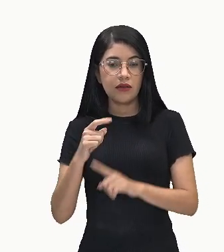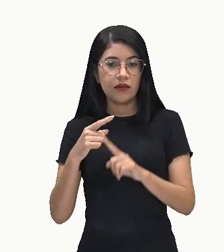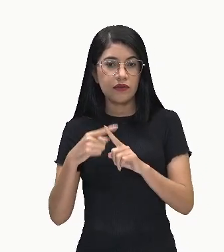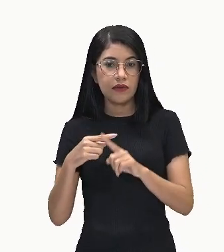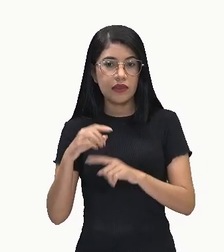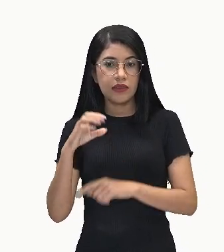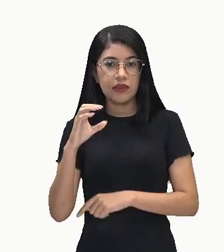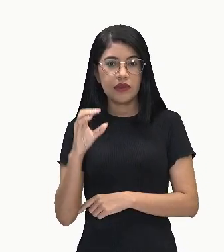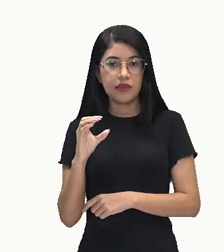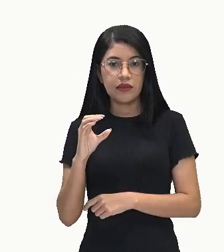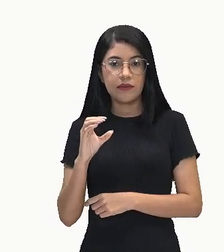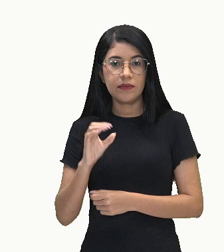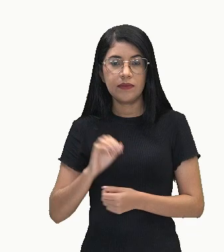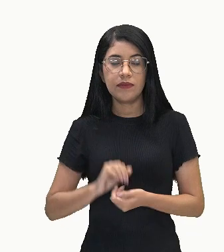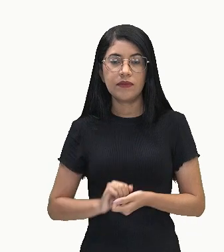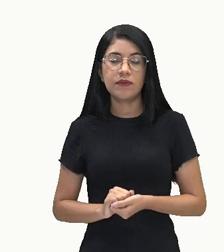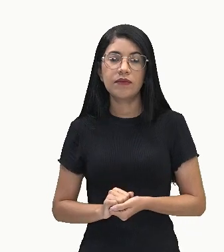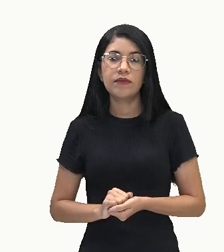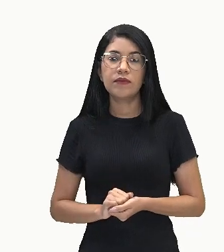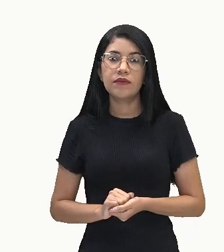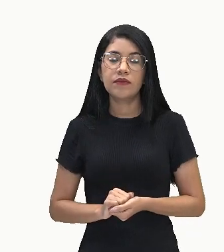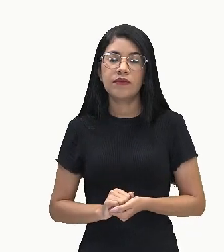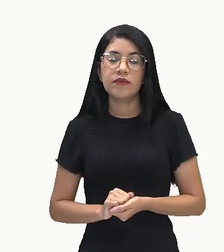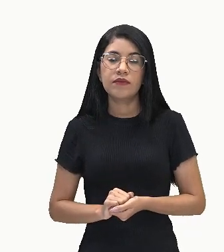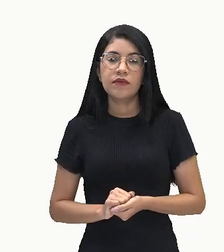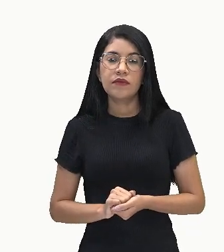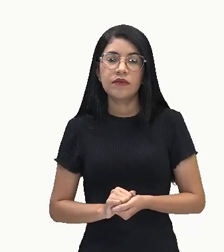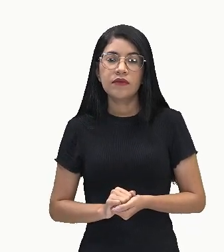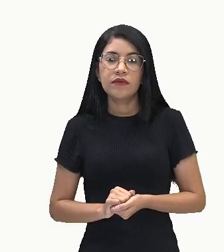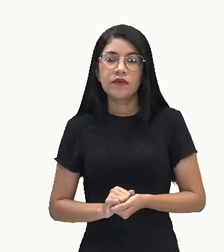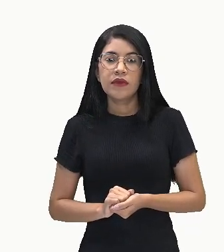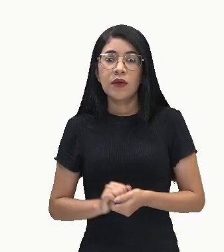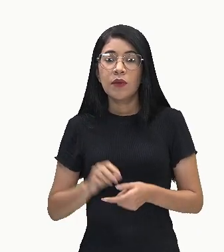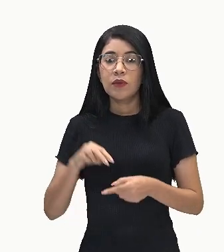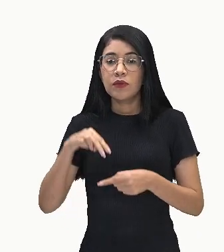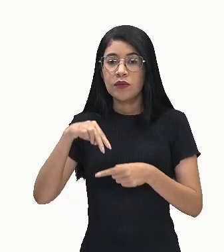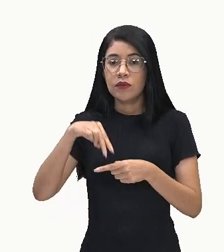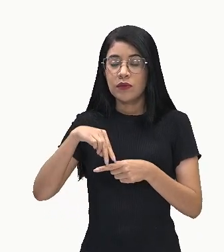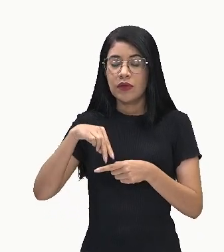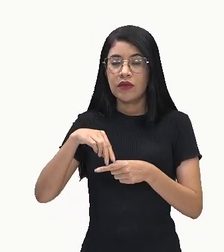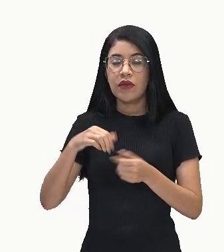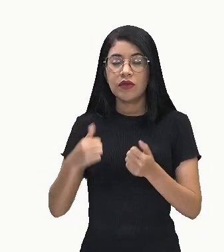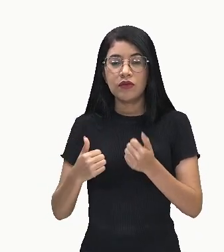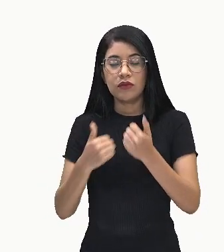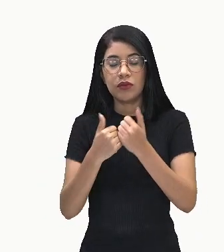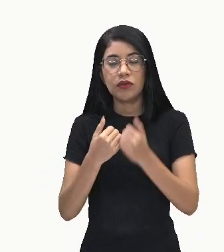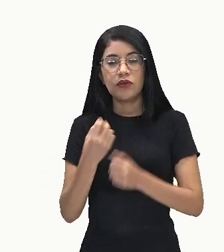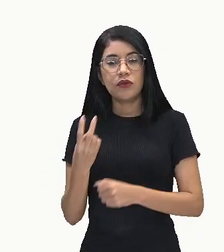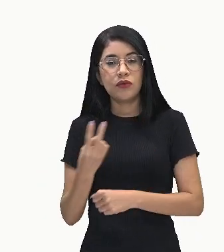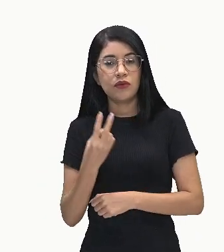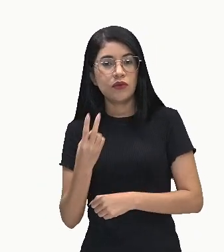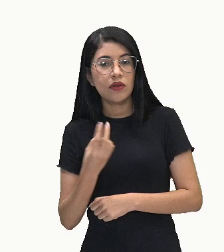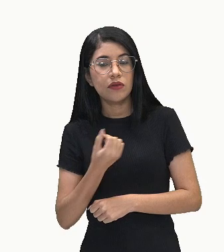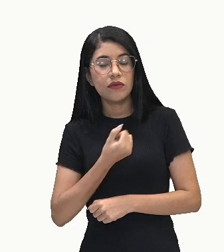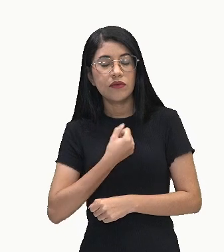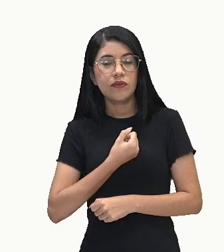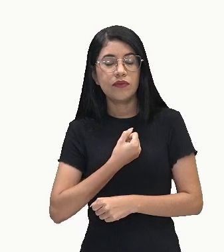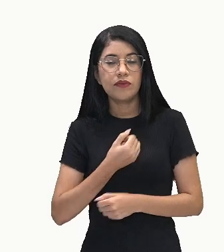que multiplica C. Vamos fazer aqui a substituição desses coeficientes aqui na expressão do